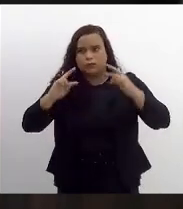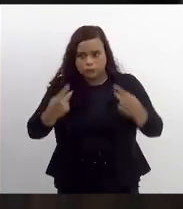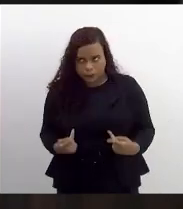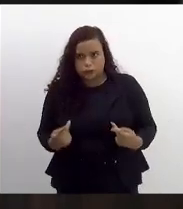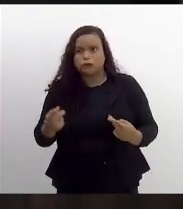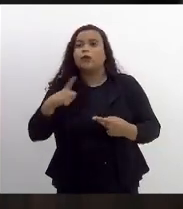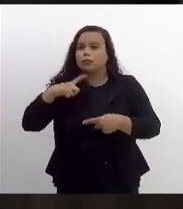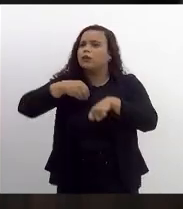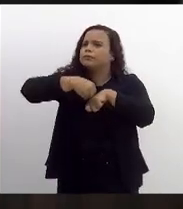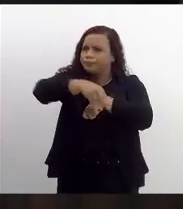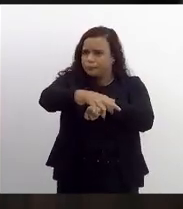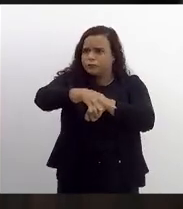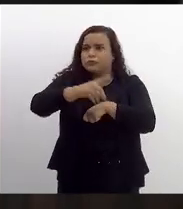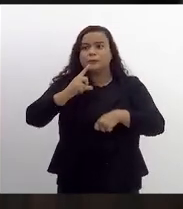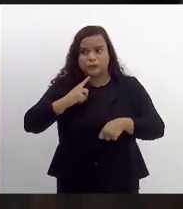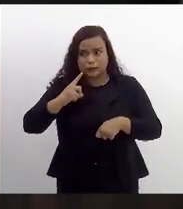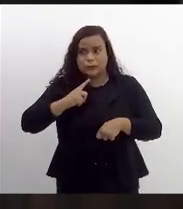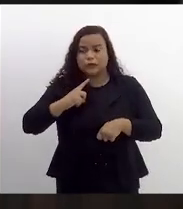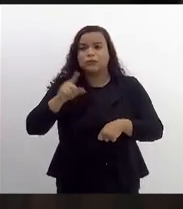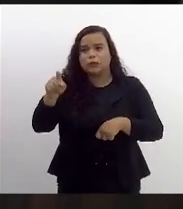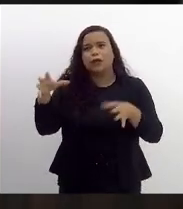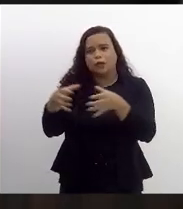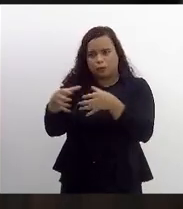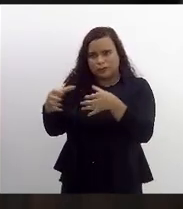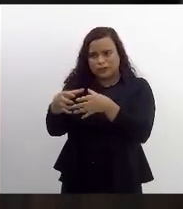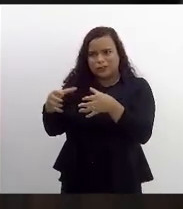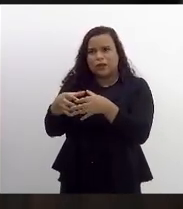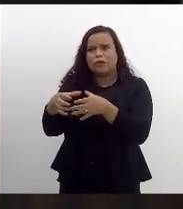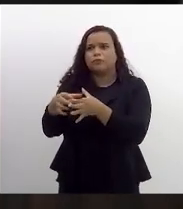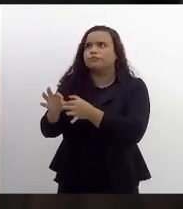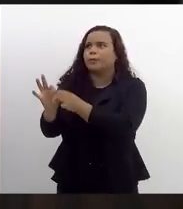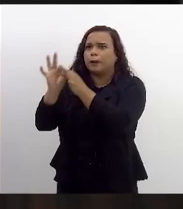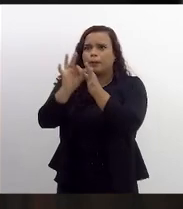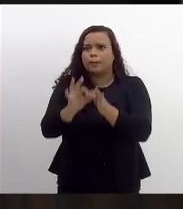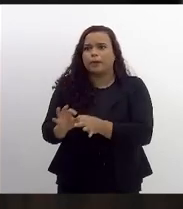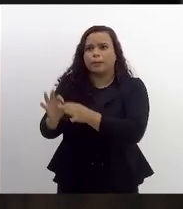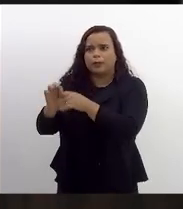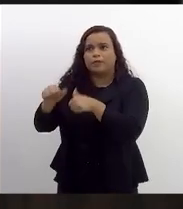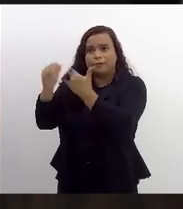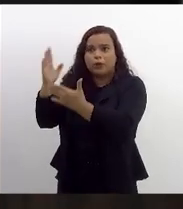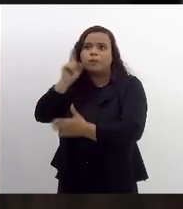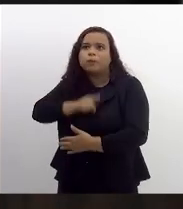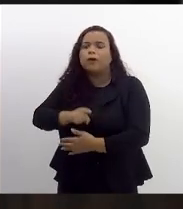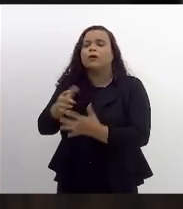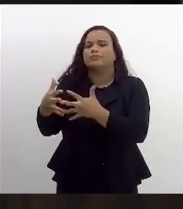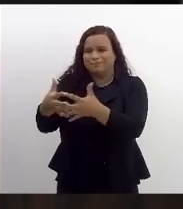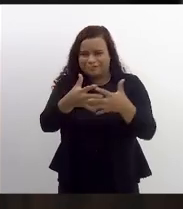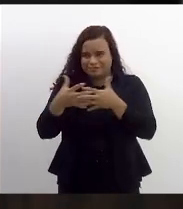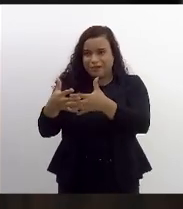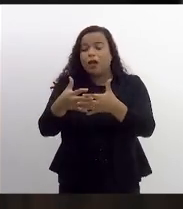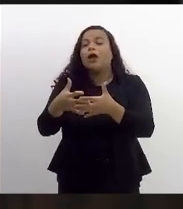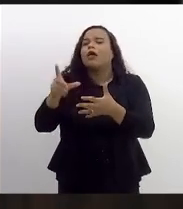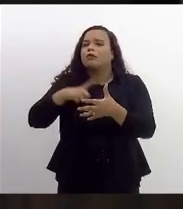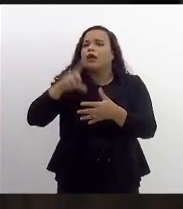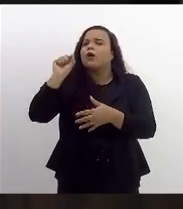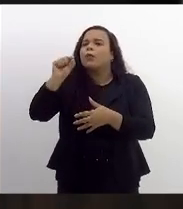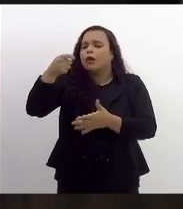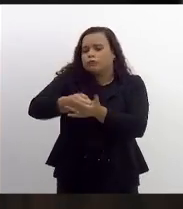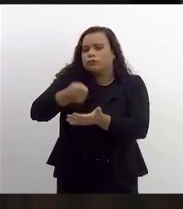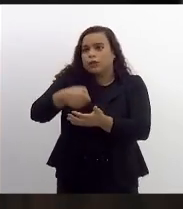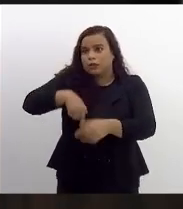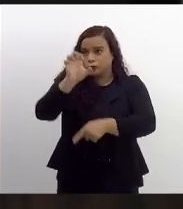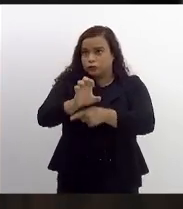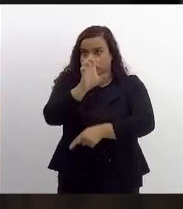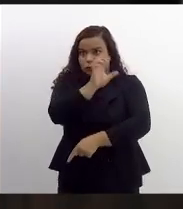existe uma recomendação da Comissão interamericana de Direitos Humanos para que o estado brasileiro possa reparar essas